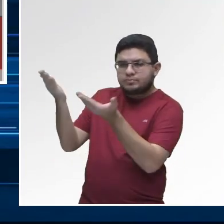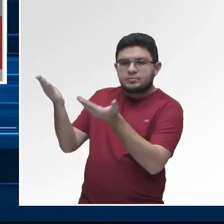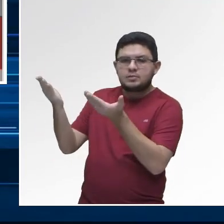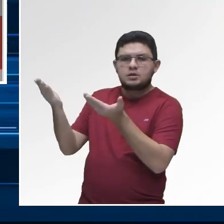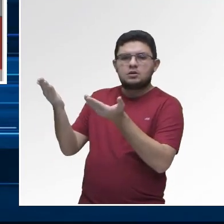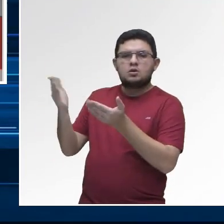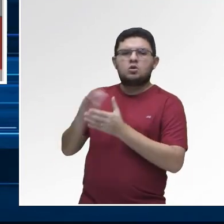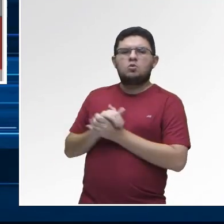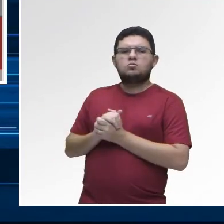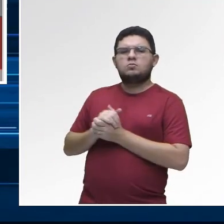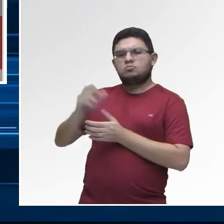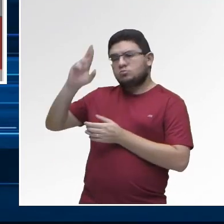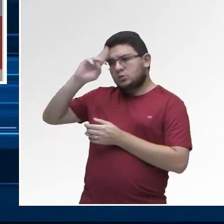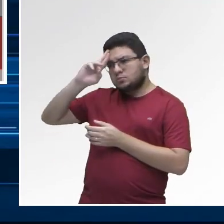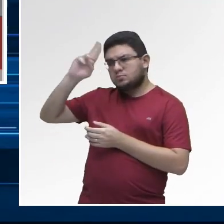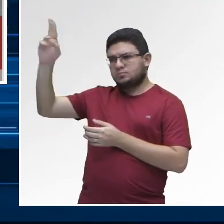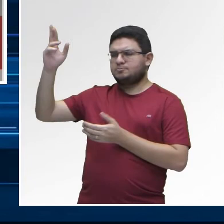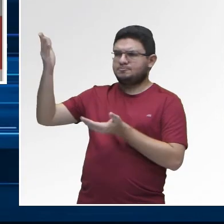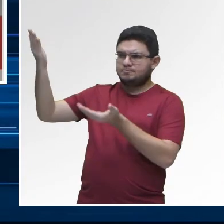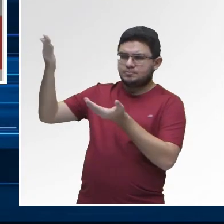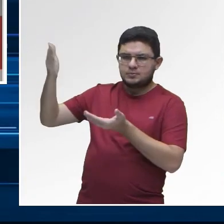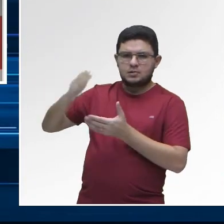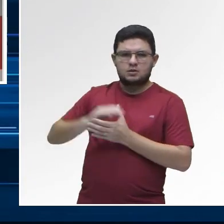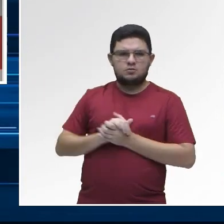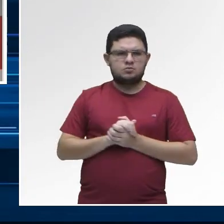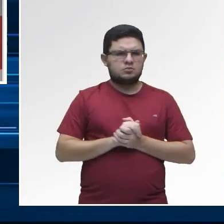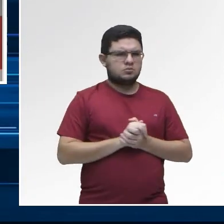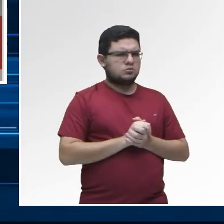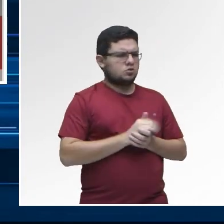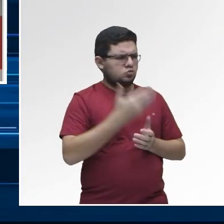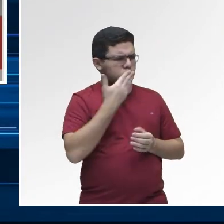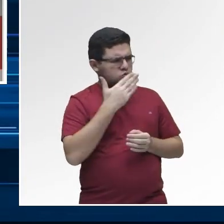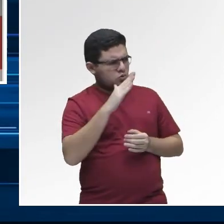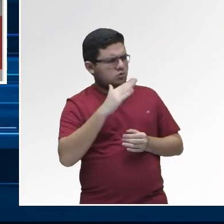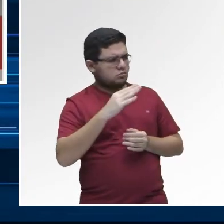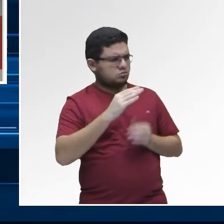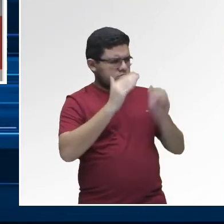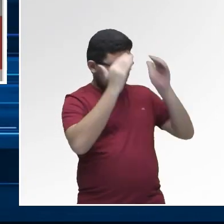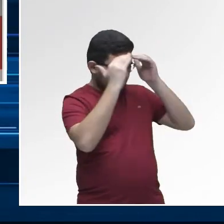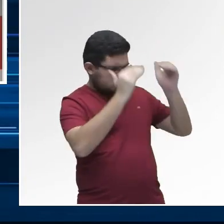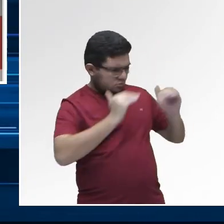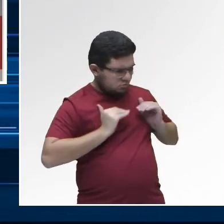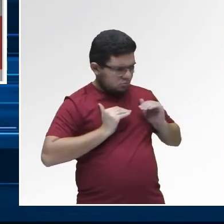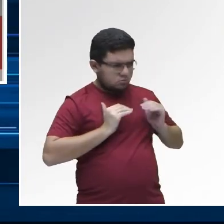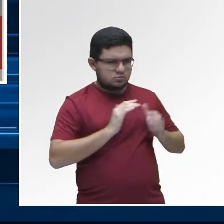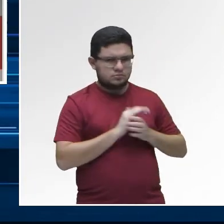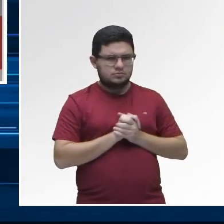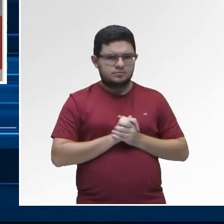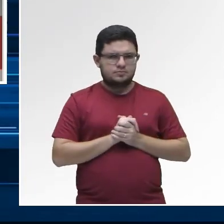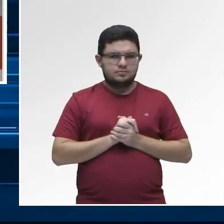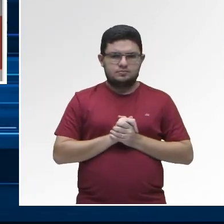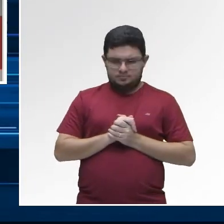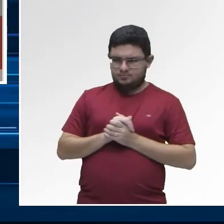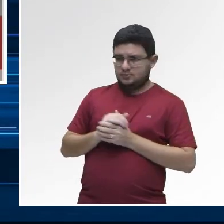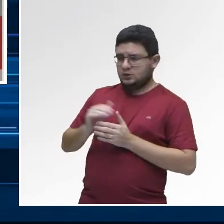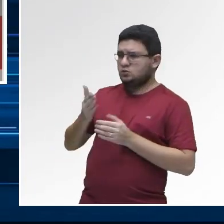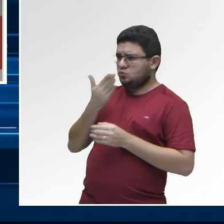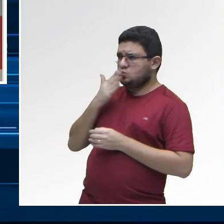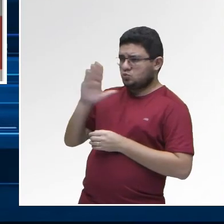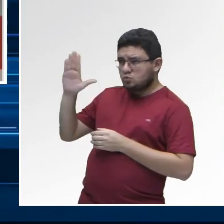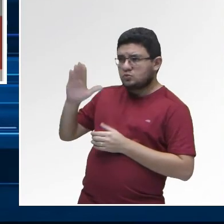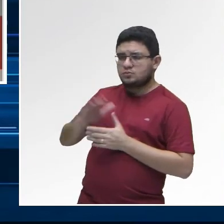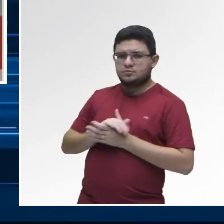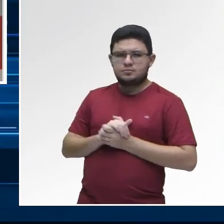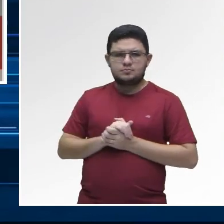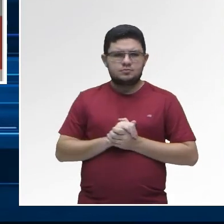meu senhor. Você jura fidelidade a mim, o seu senhor? Juro. Você confia a